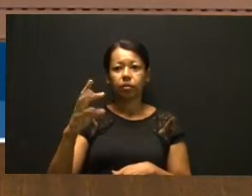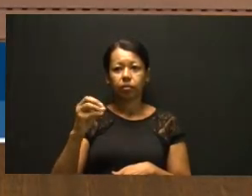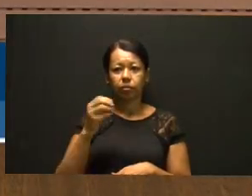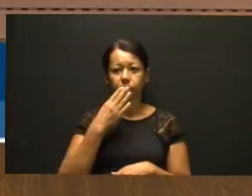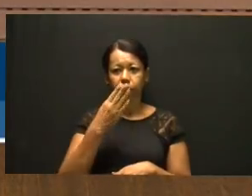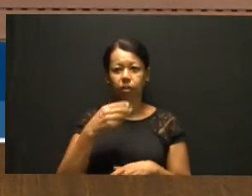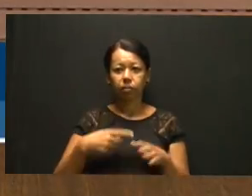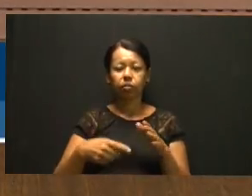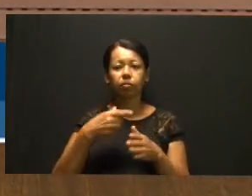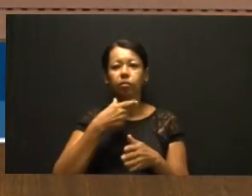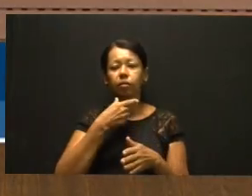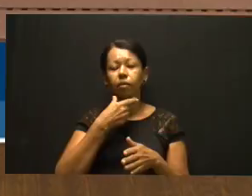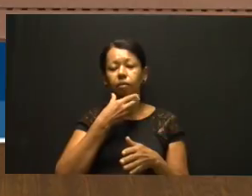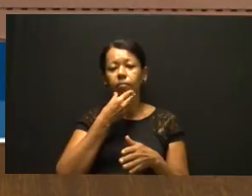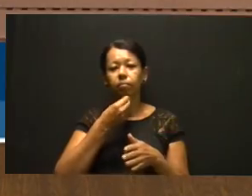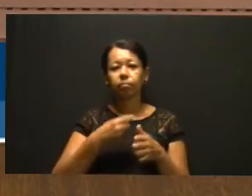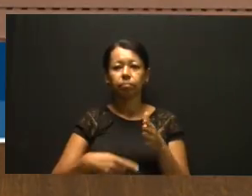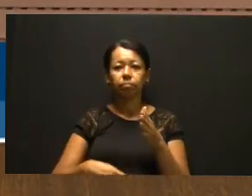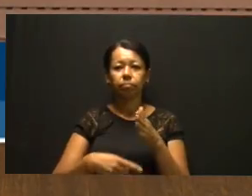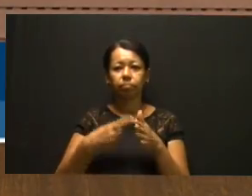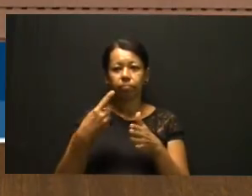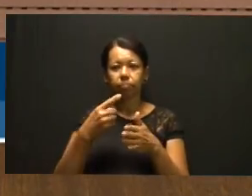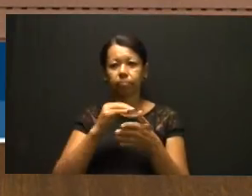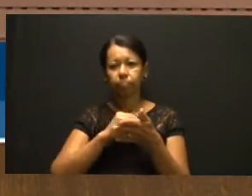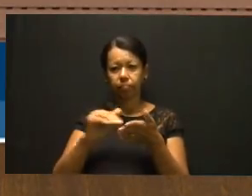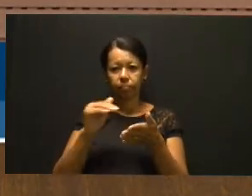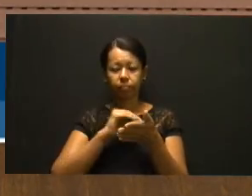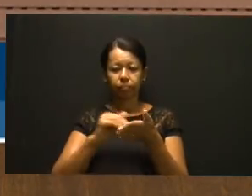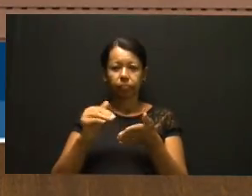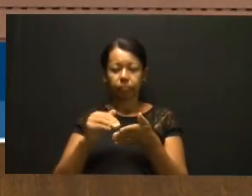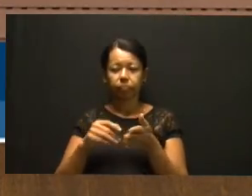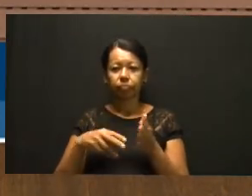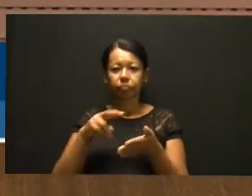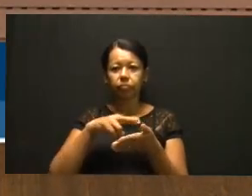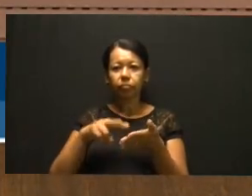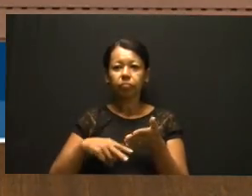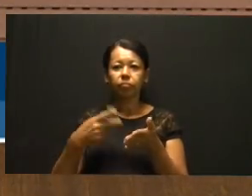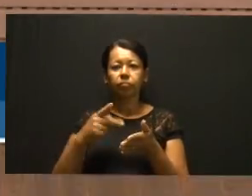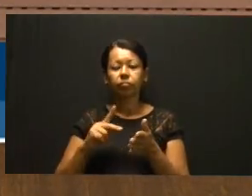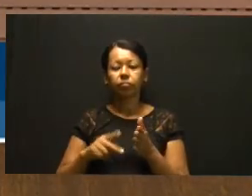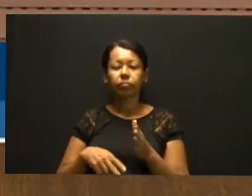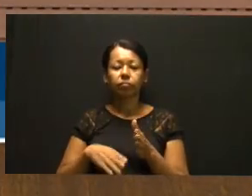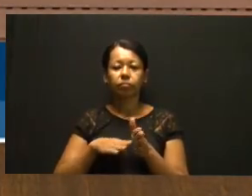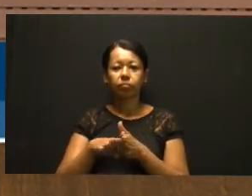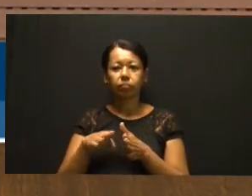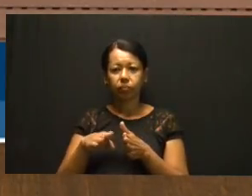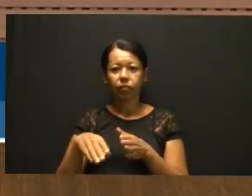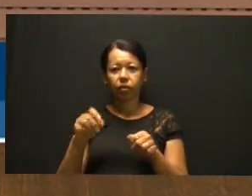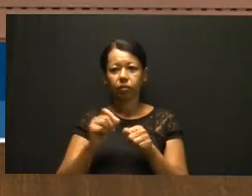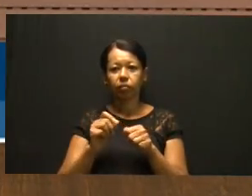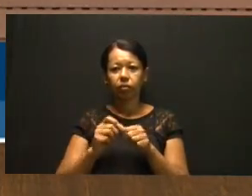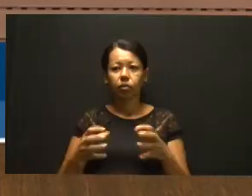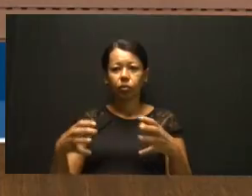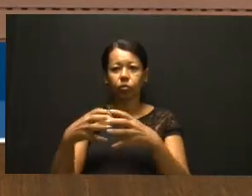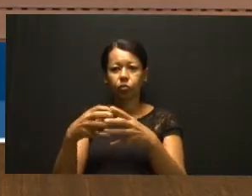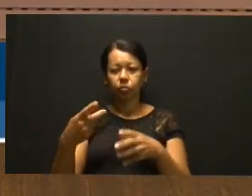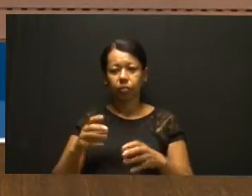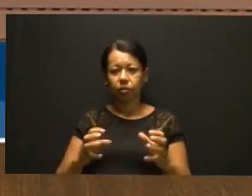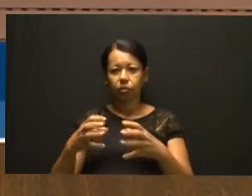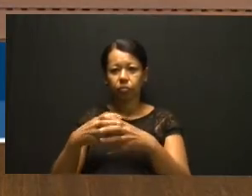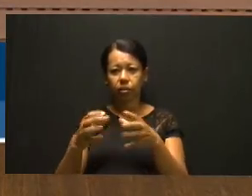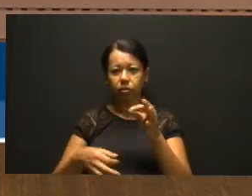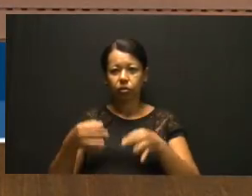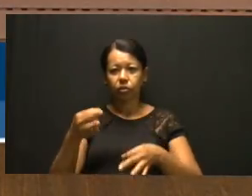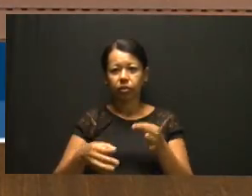ao senhor primeiro secretário que proceda à leitura do parecer favorável à tramitação da propositura, exarado em conjunto pelas comissões